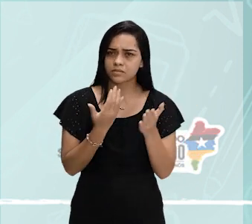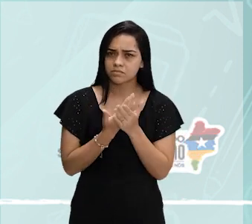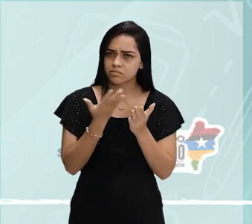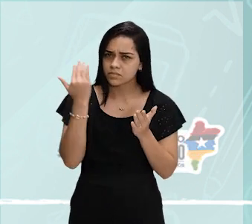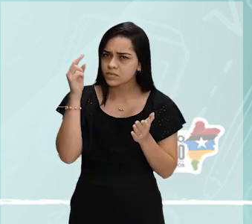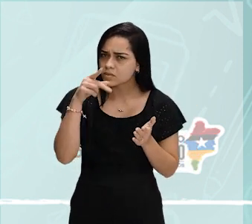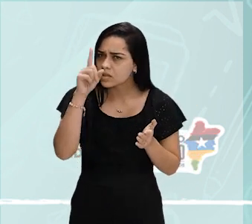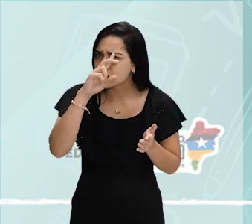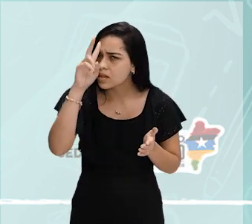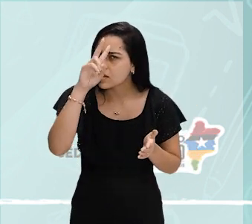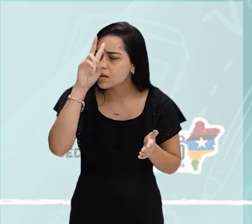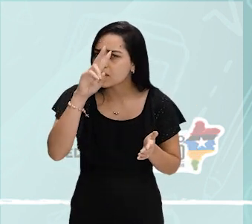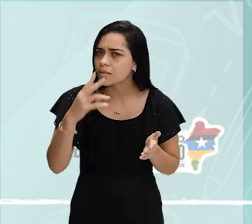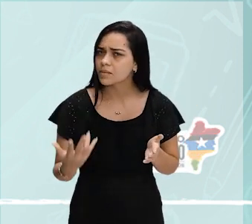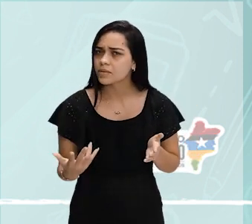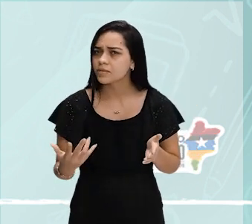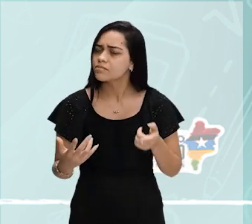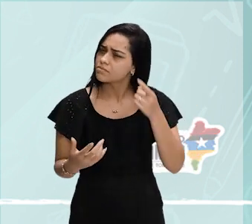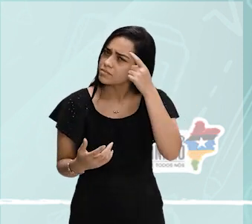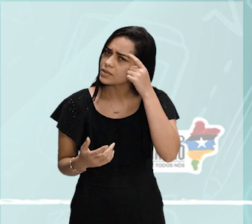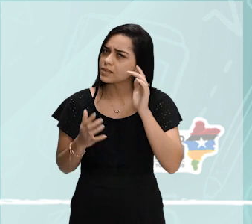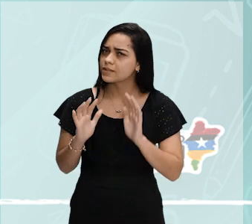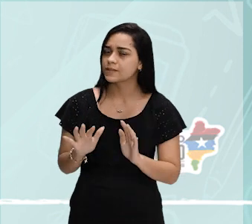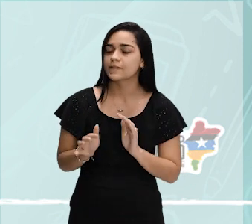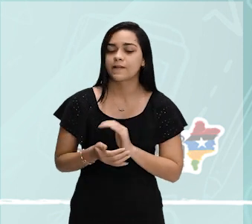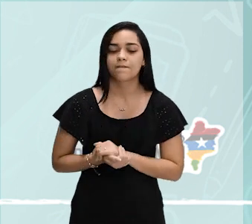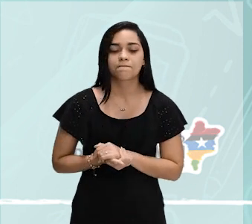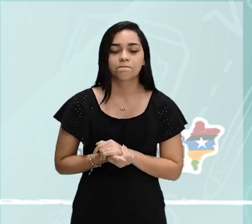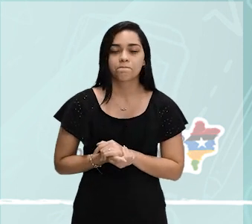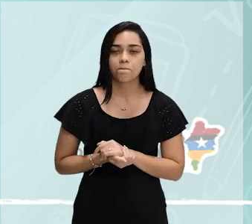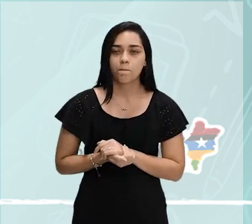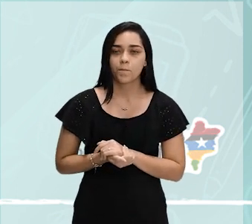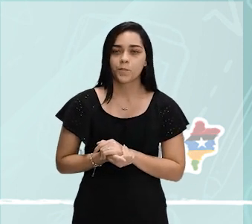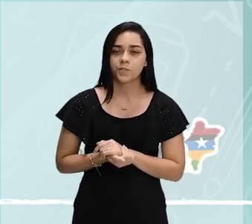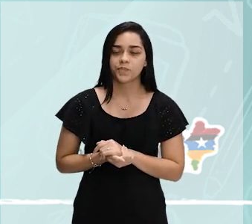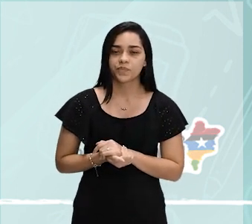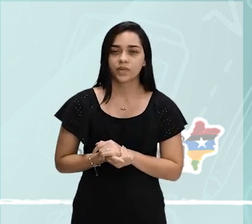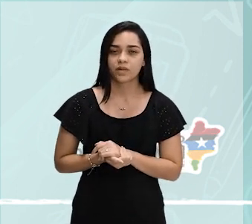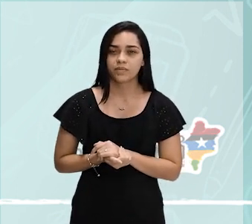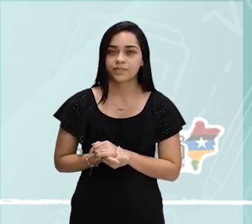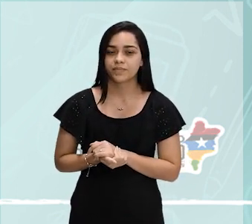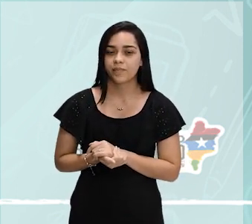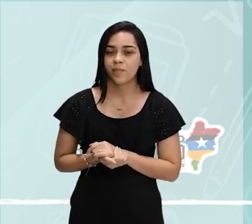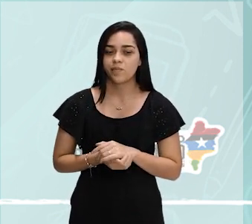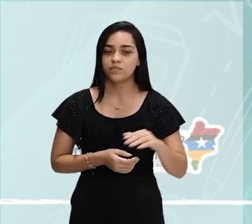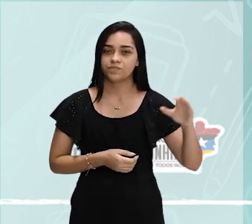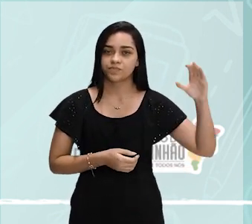lembra? Pensa um pouquinho aí. Vamos para a próxima alternativa, letra C.